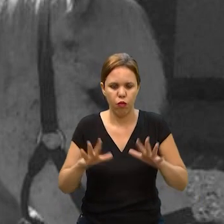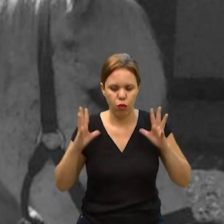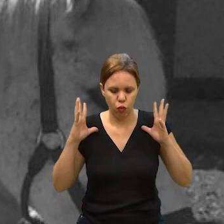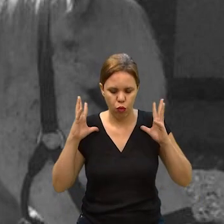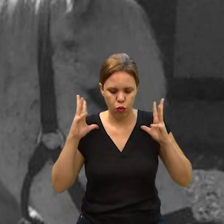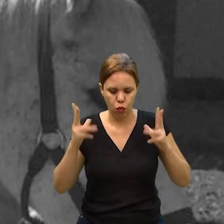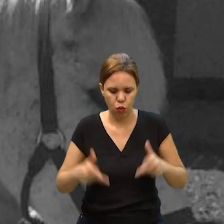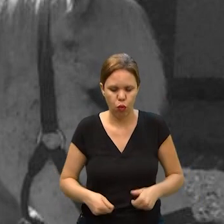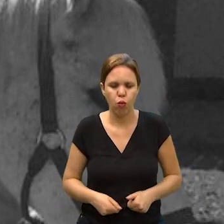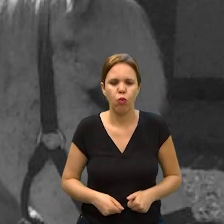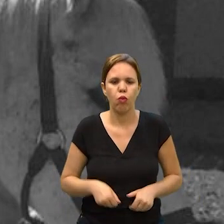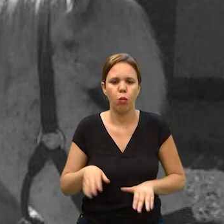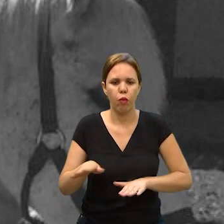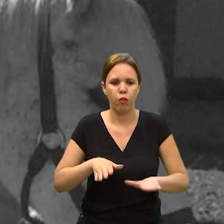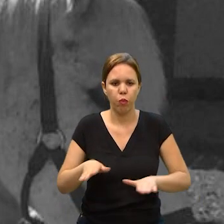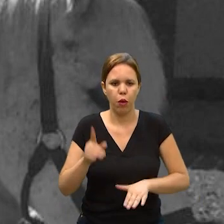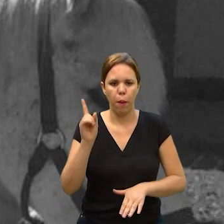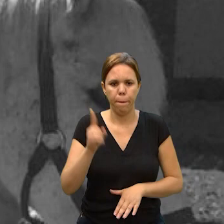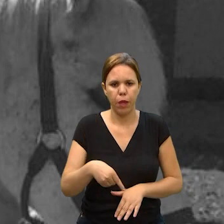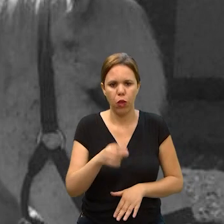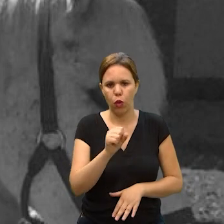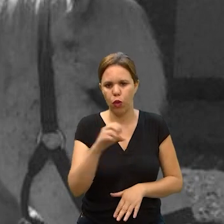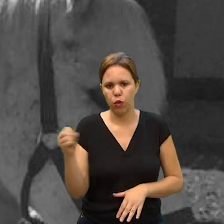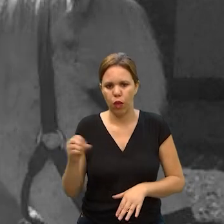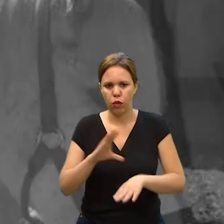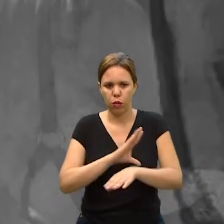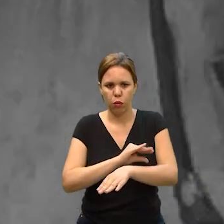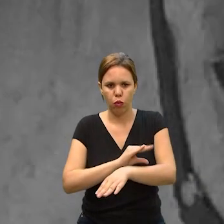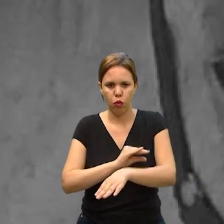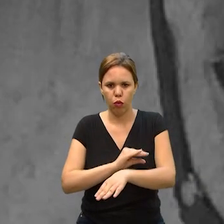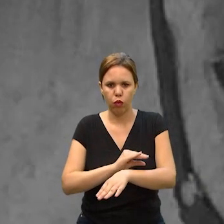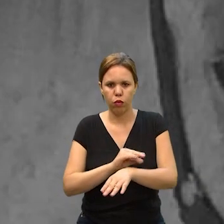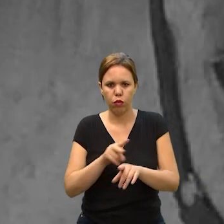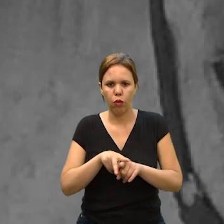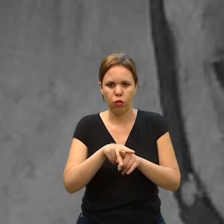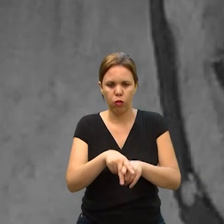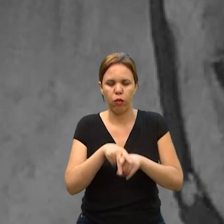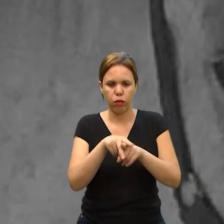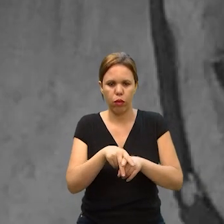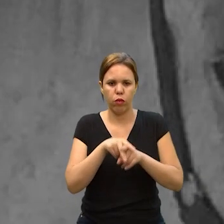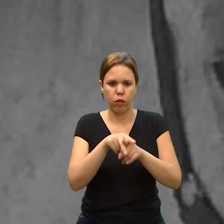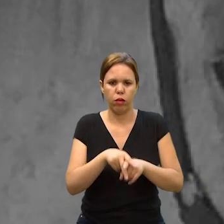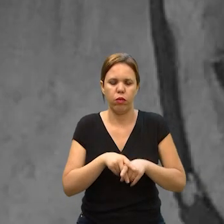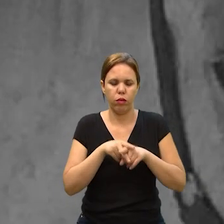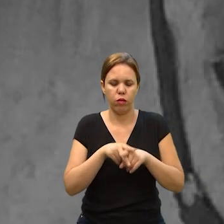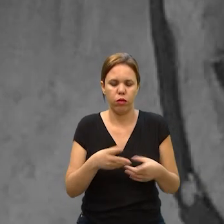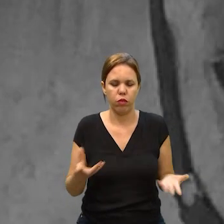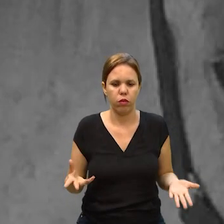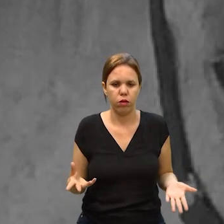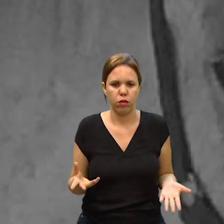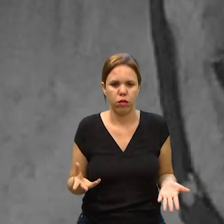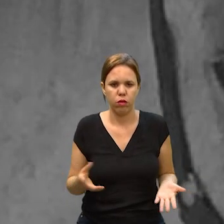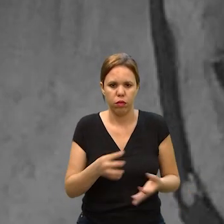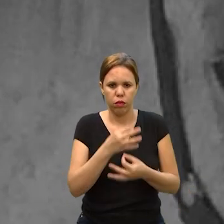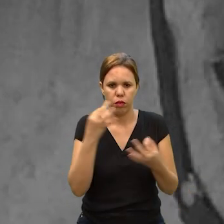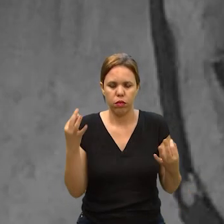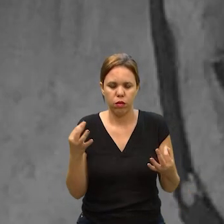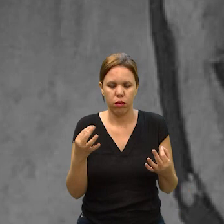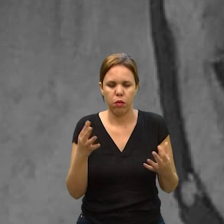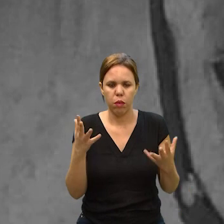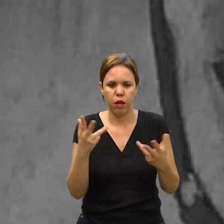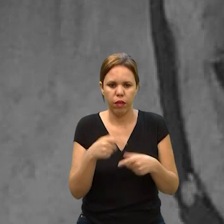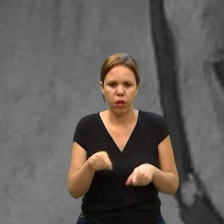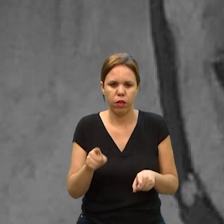movimenta 1.800 músculos do corpo só com a cavalgada do cavalo. Então,